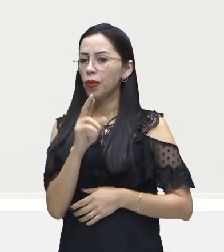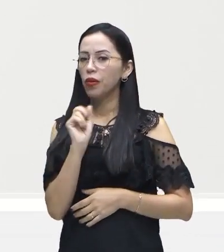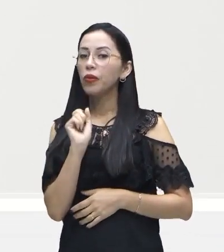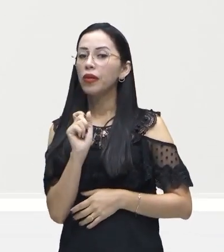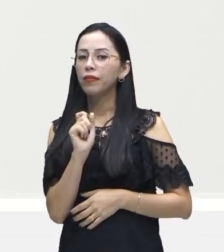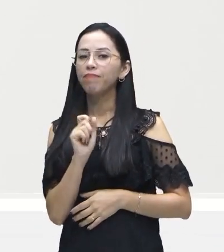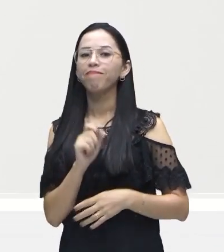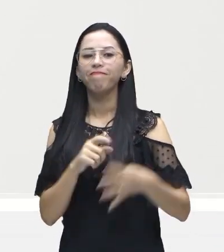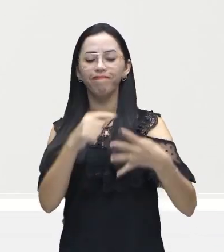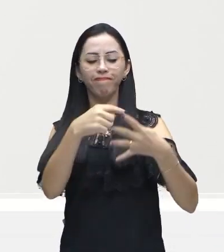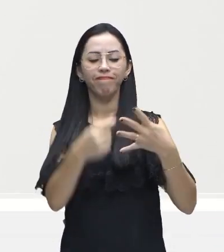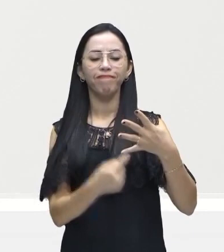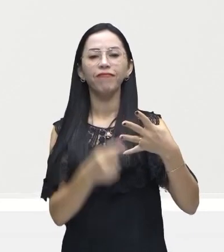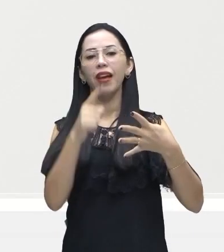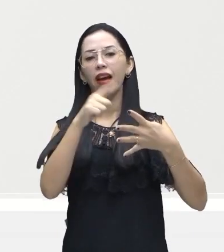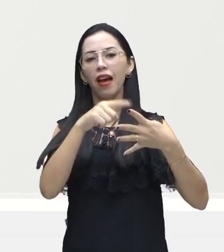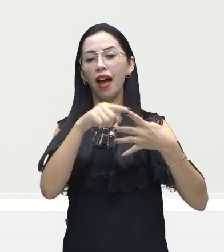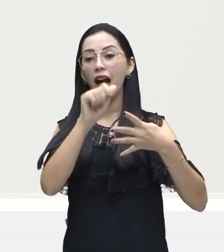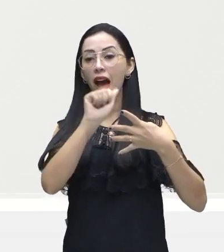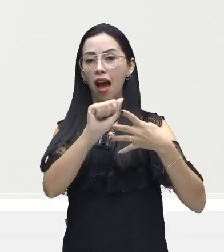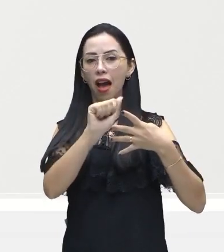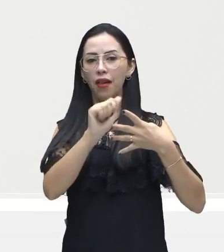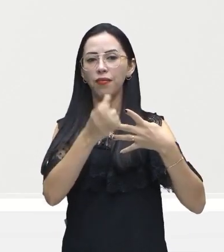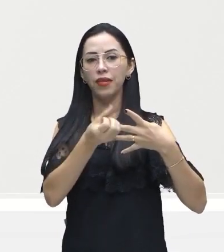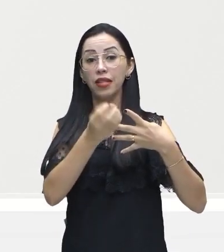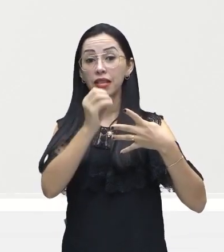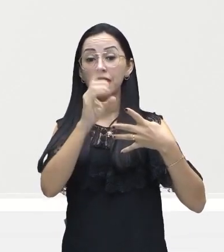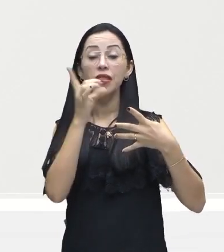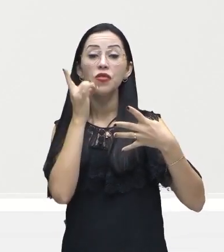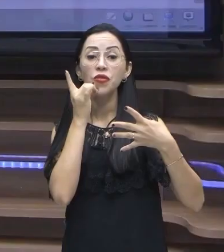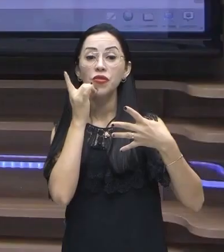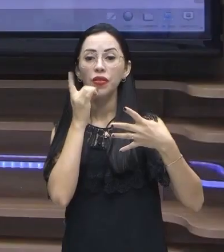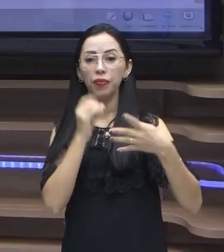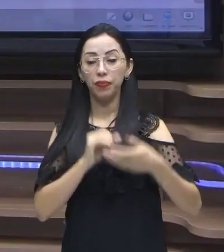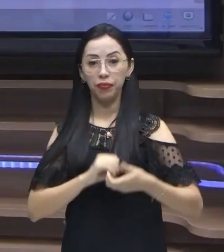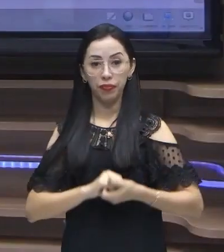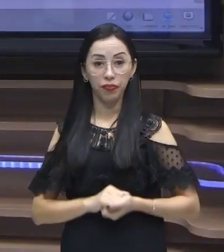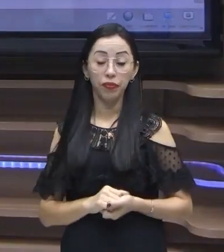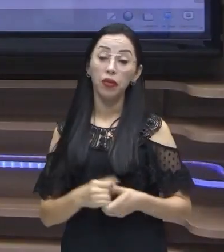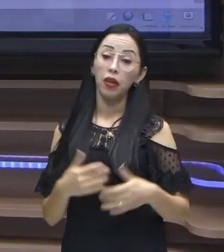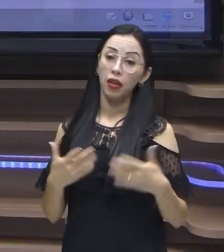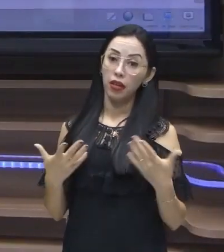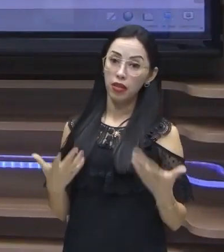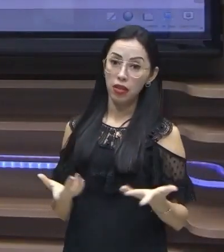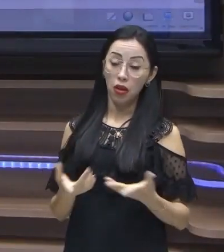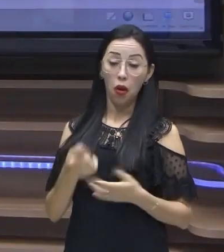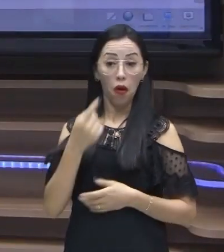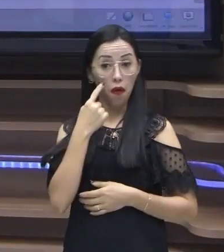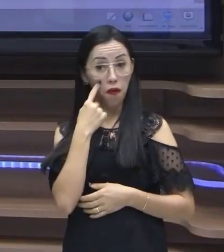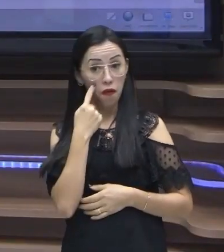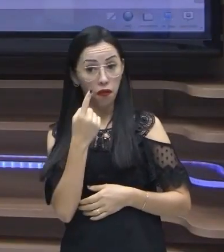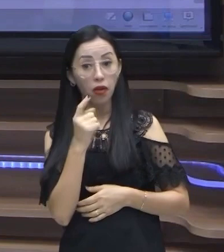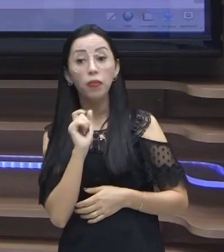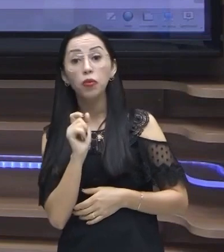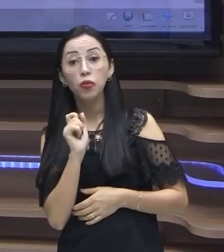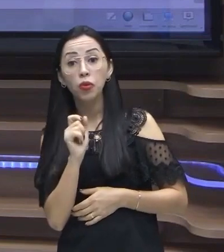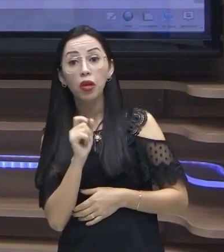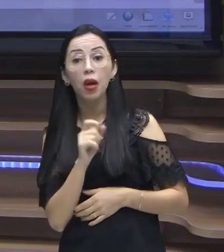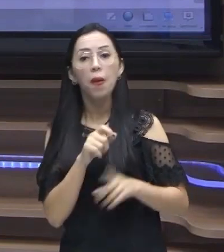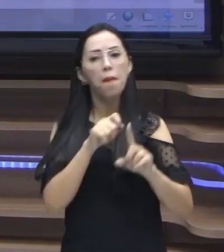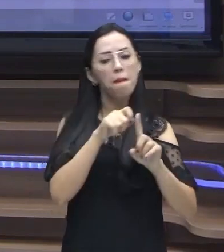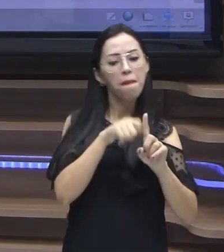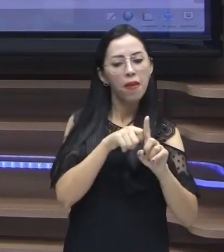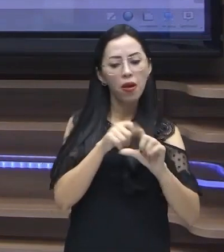60 dias. Aqui comigo. Então, vimos o seguinte, que nesse tipo de problema eu tive que transformar mês